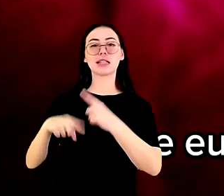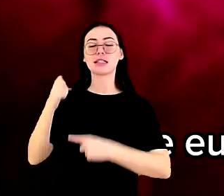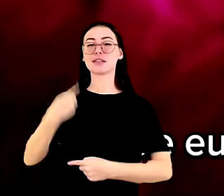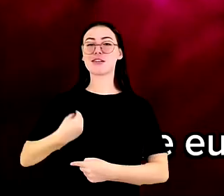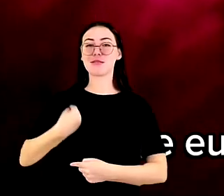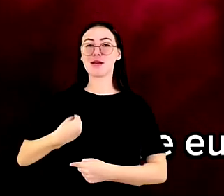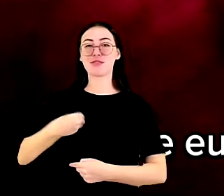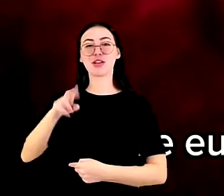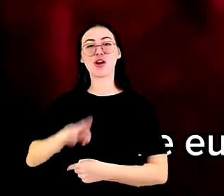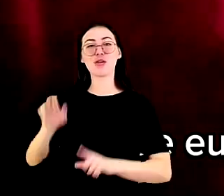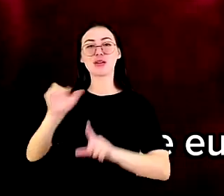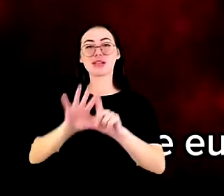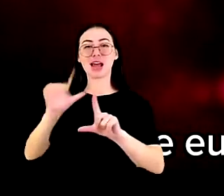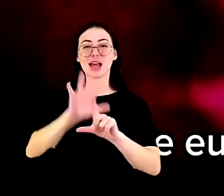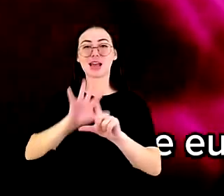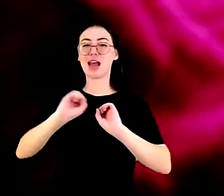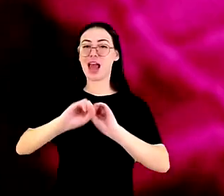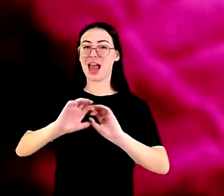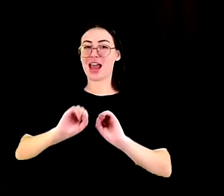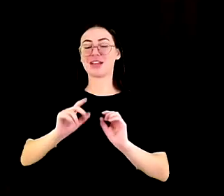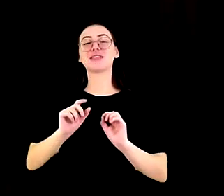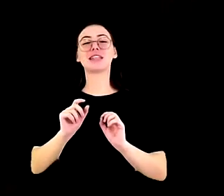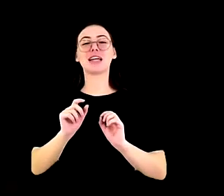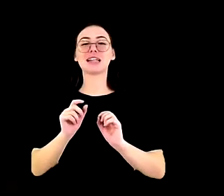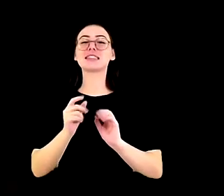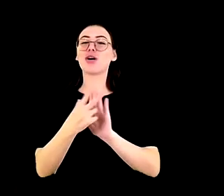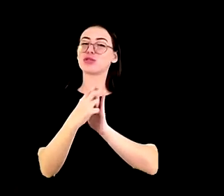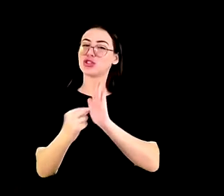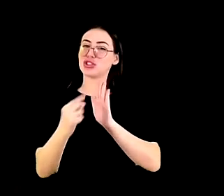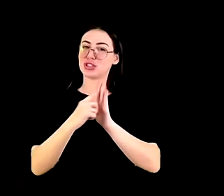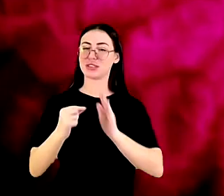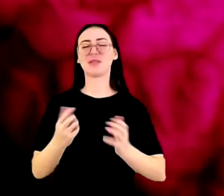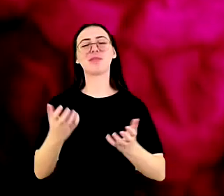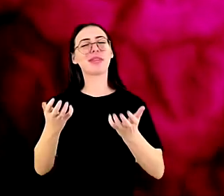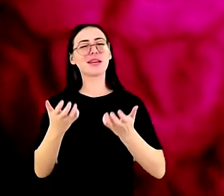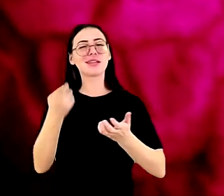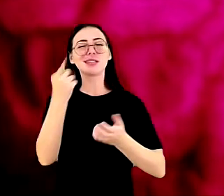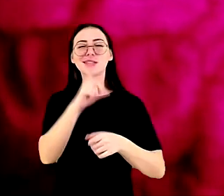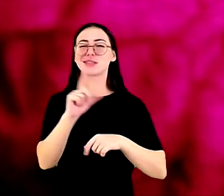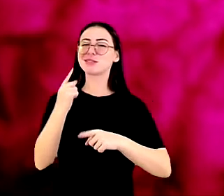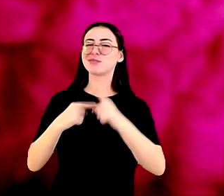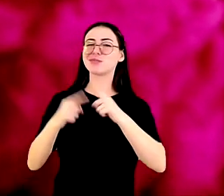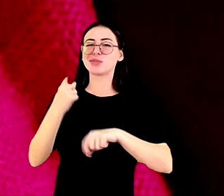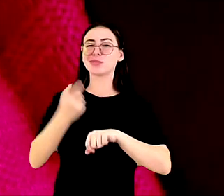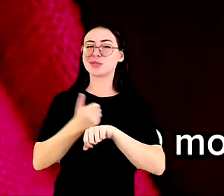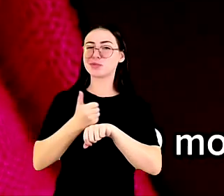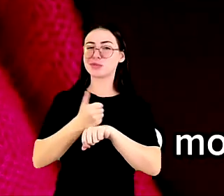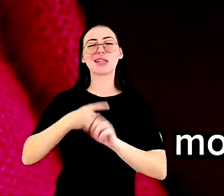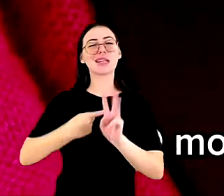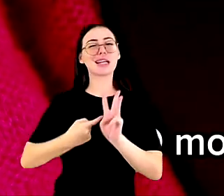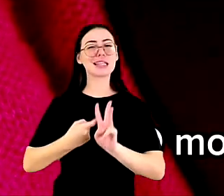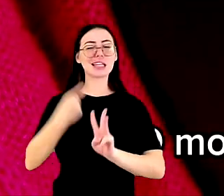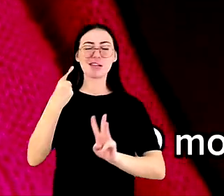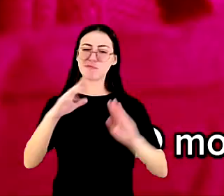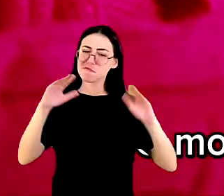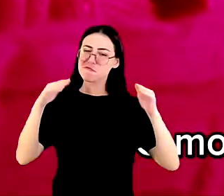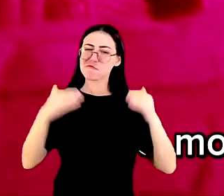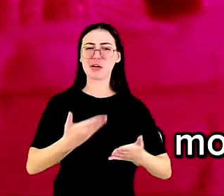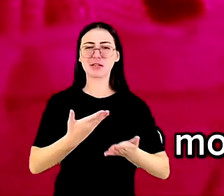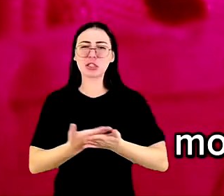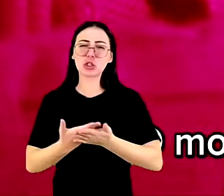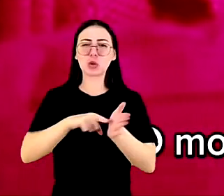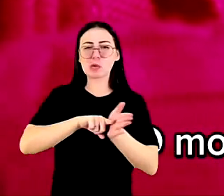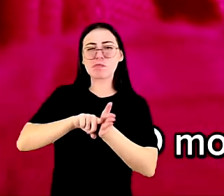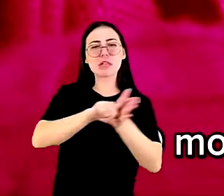tudo que eu queria, me desenvolver profissionalmente na área. Foram 3 meses de foco, imersão, dedicação e resiliência. O movimento é